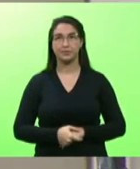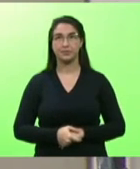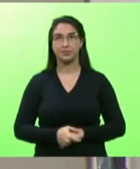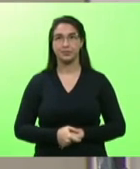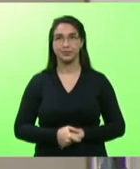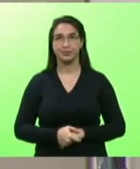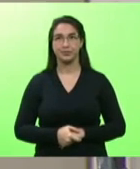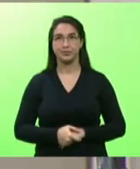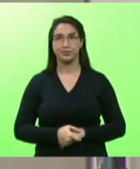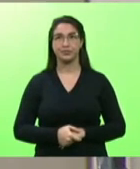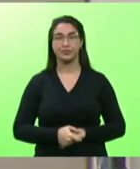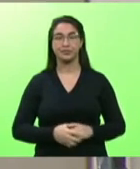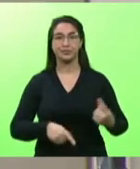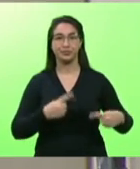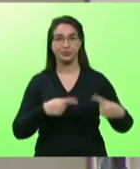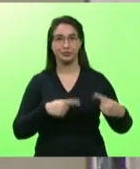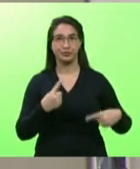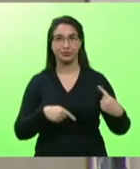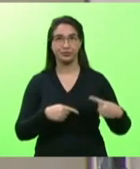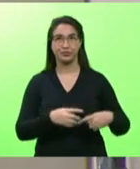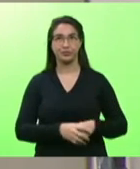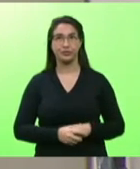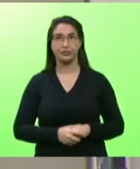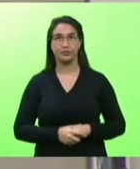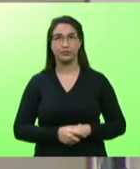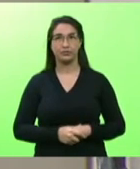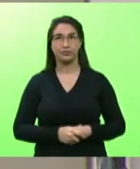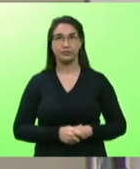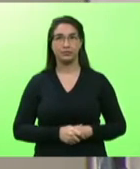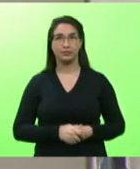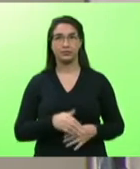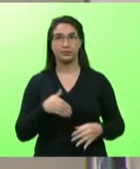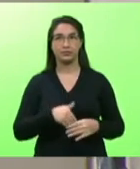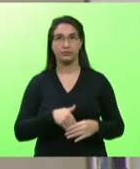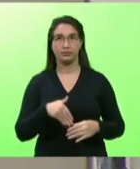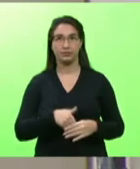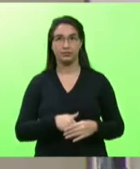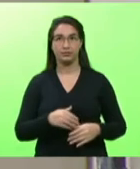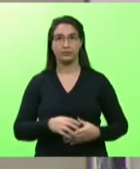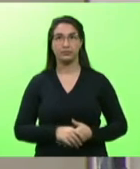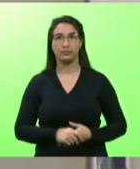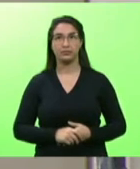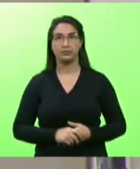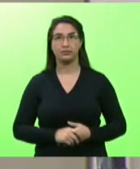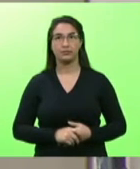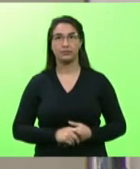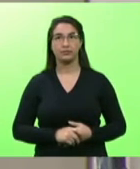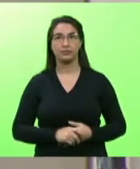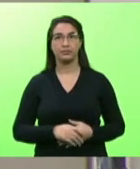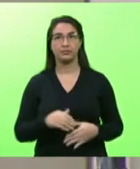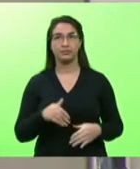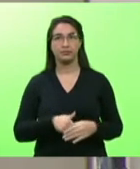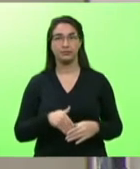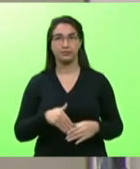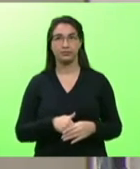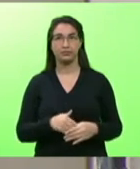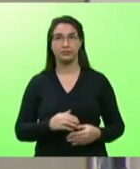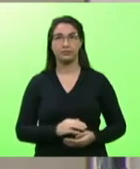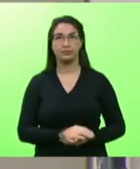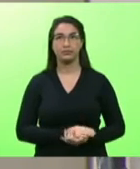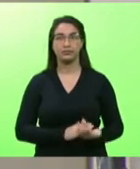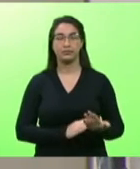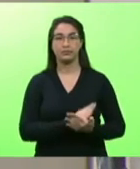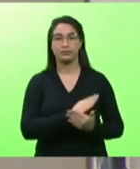em não havendo Quem Queira discutir em votação deputados aprova os deputados que aprovam permanece como se encontra